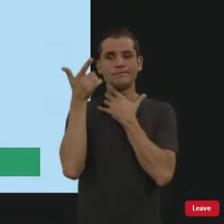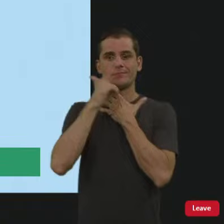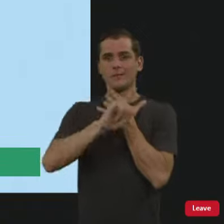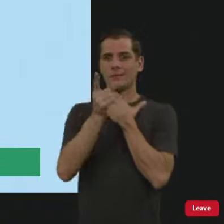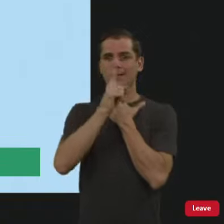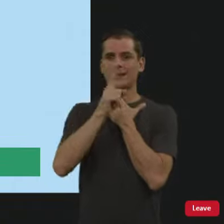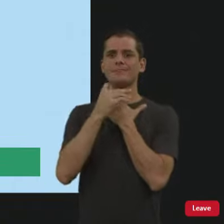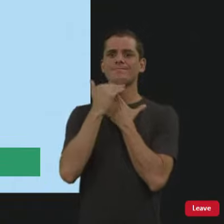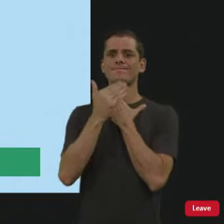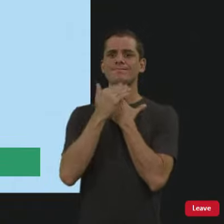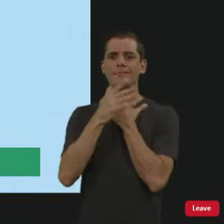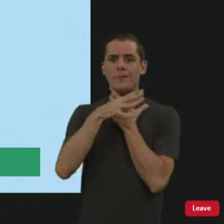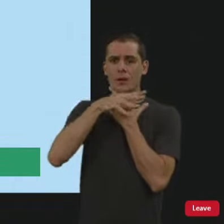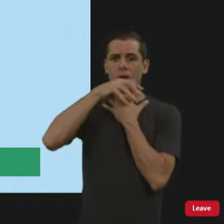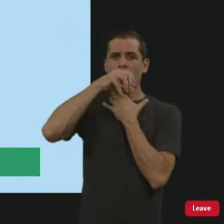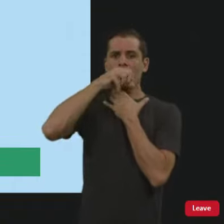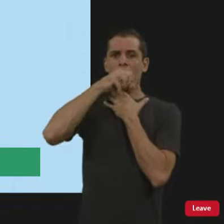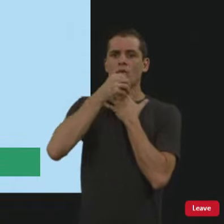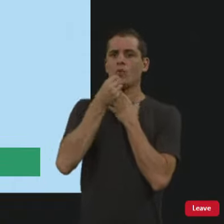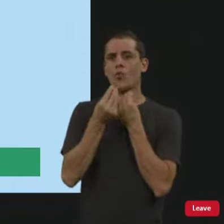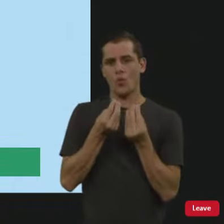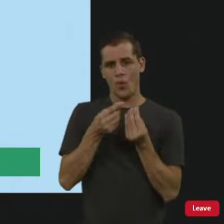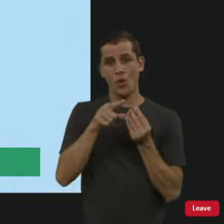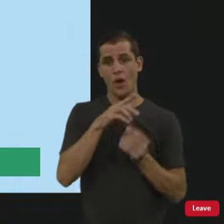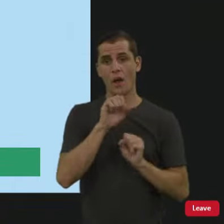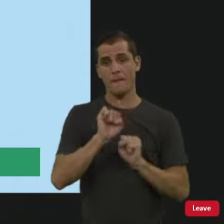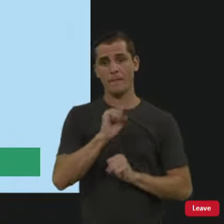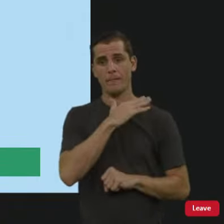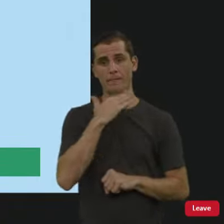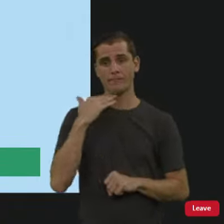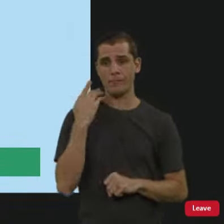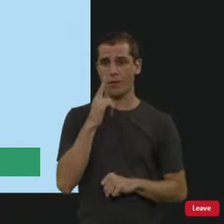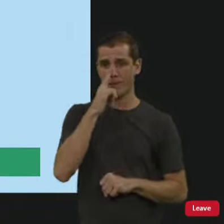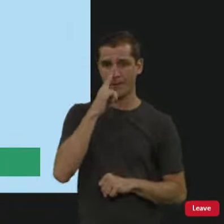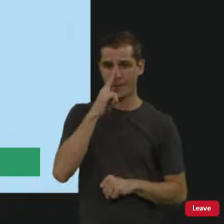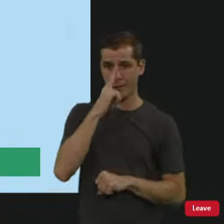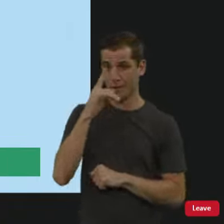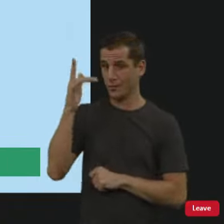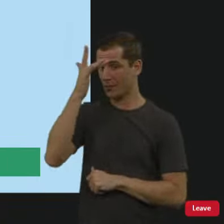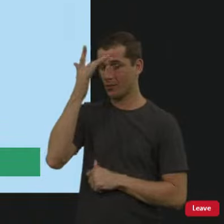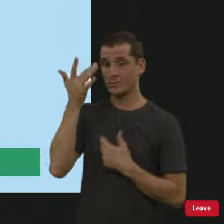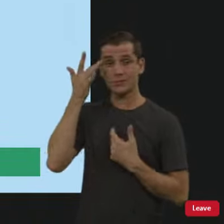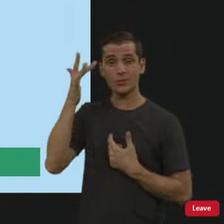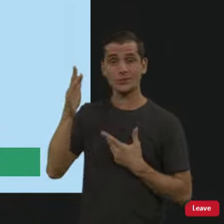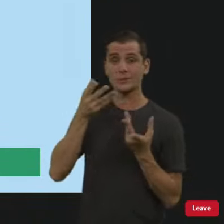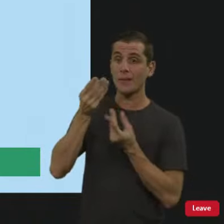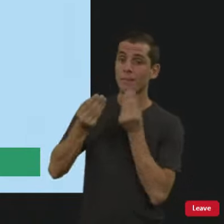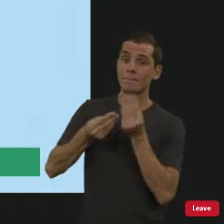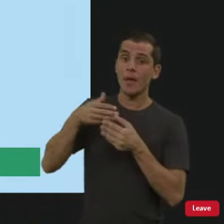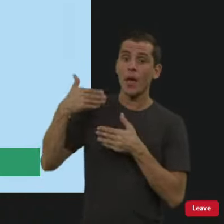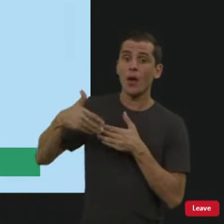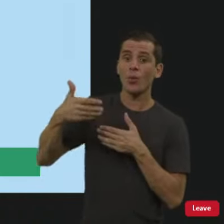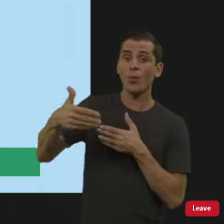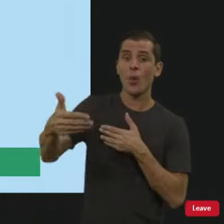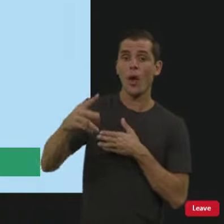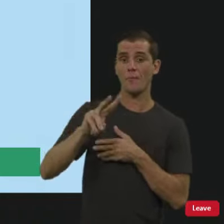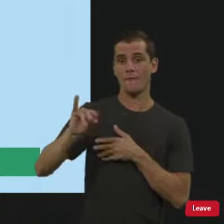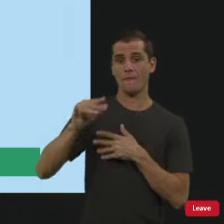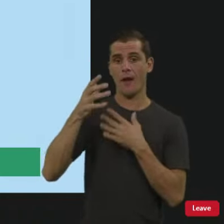tem como prevenir, aliás, não tem como saber se vai acontecer ou não. É uma doença imprevisível, é